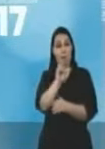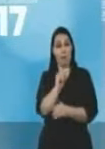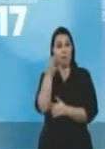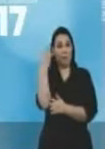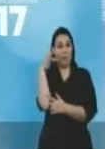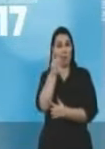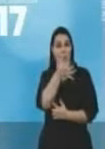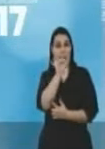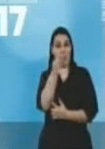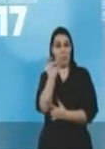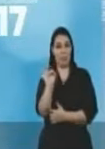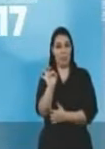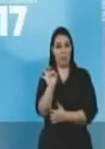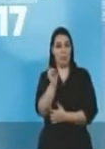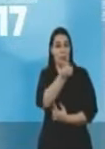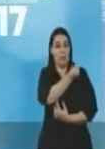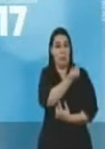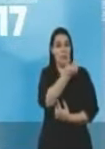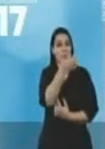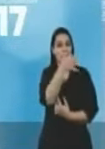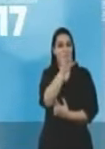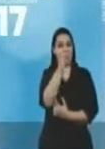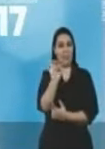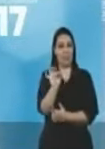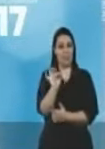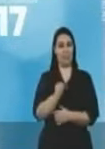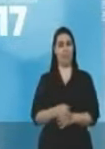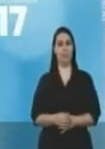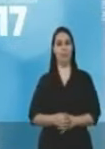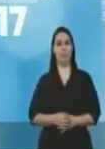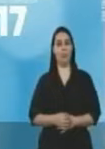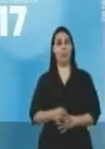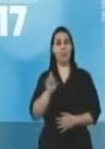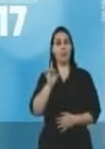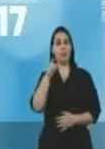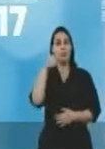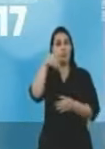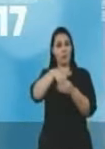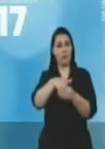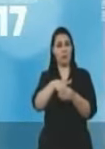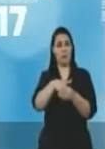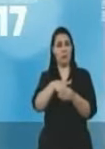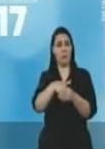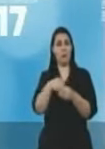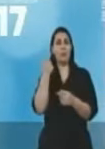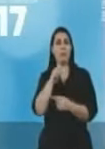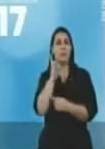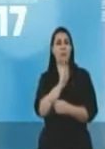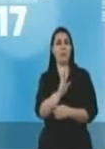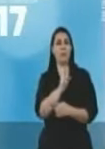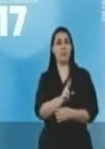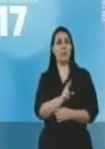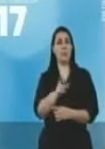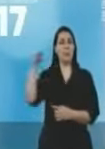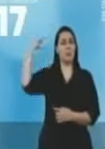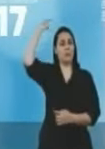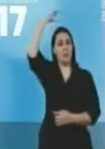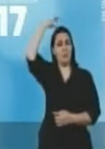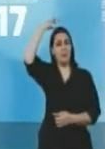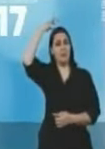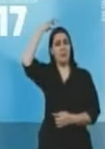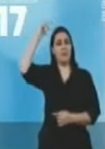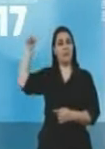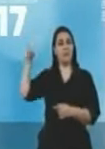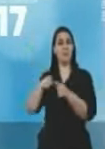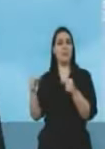federal 1010. Amar o 1010. Só com seu voto poderei representar o Espírito Santo em Brasília, na